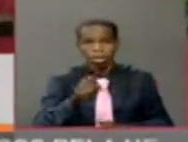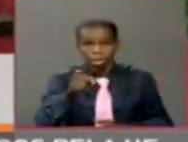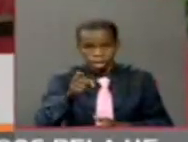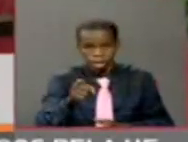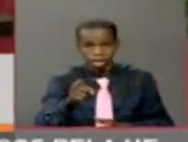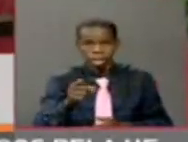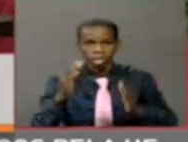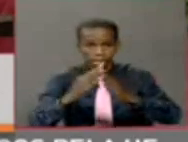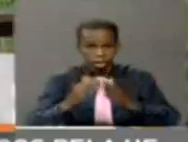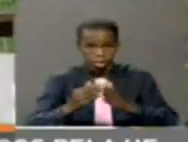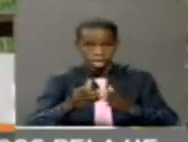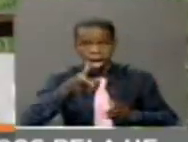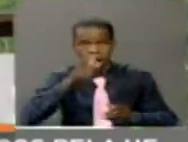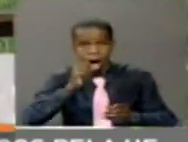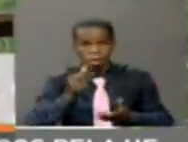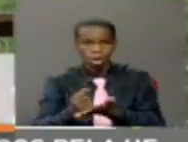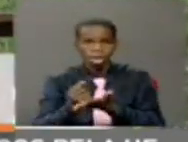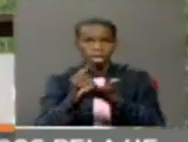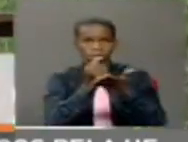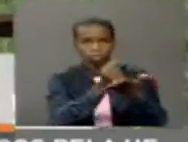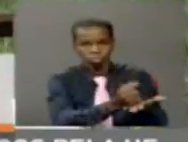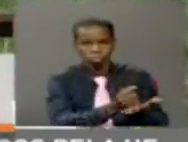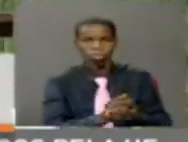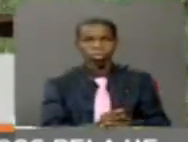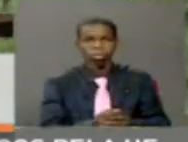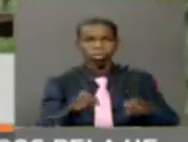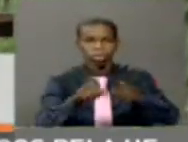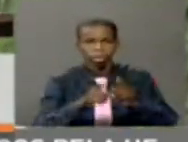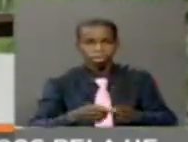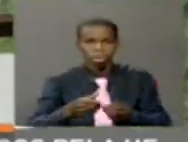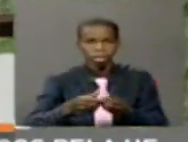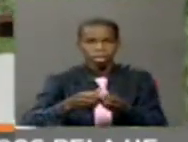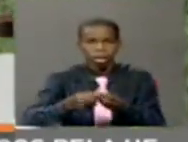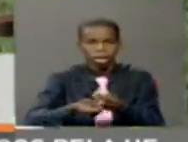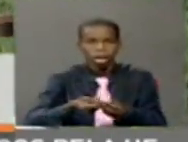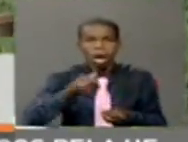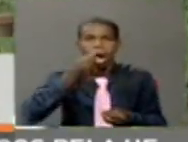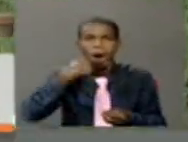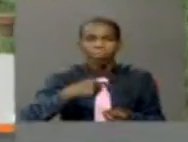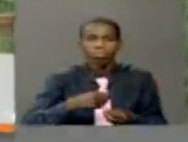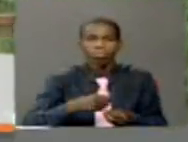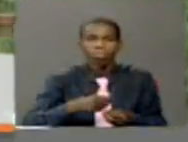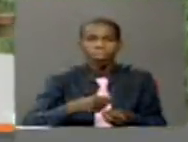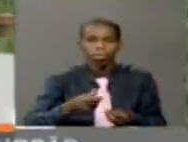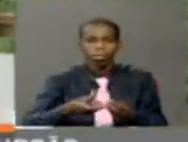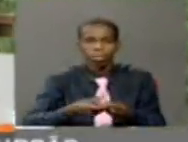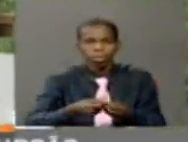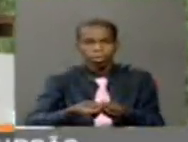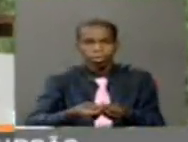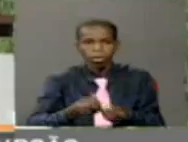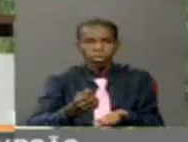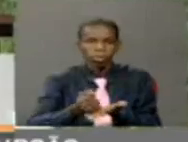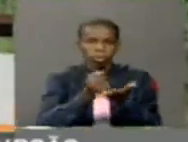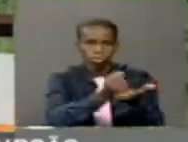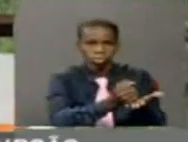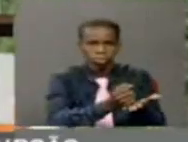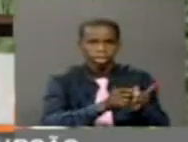deram-lhe um copo d'água. Tentaram tirar um bocado de jinguba e a mandioca para mastigar. Ele disse